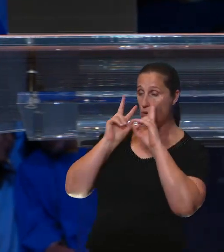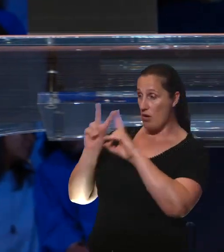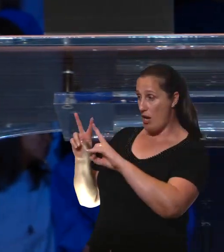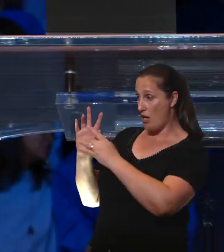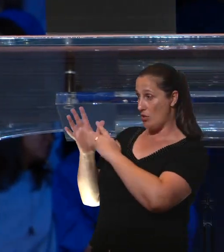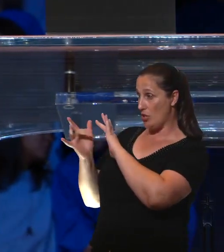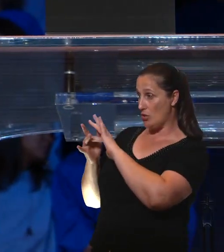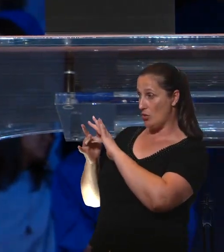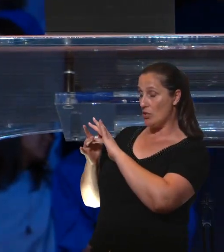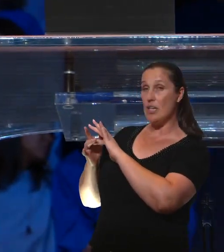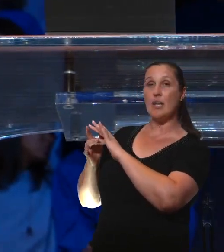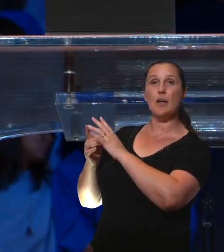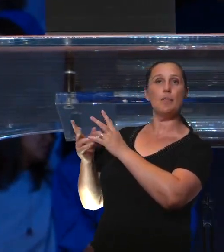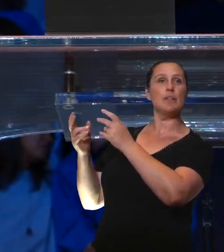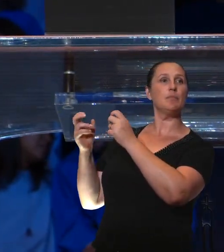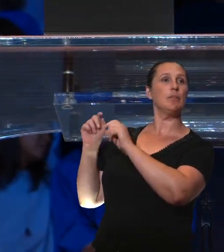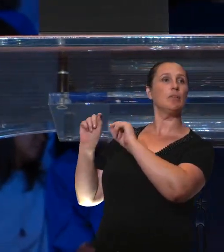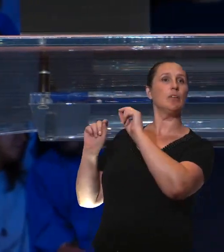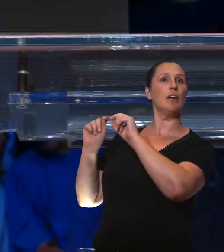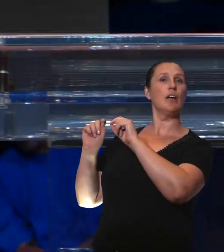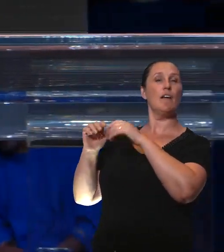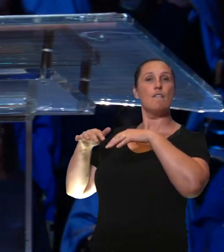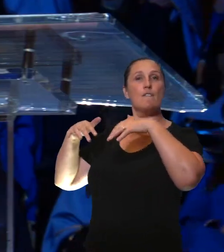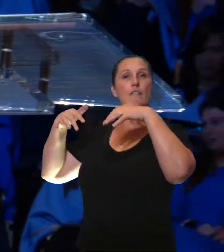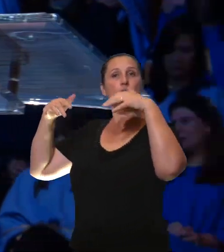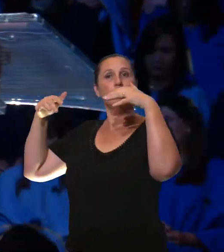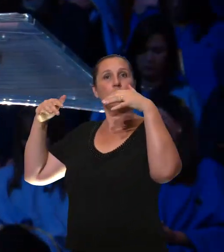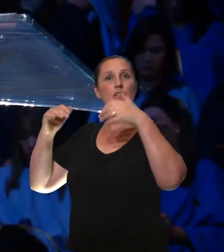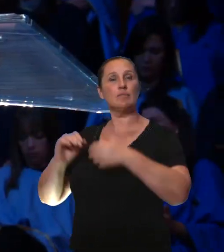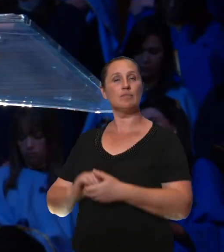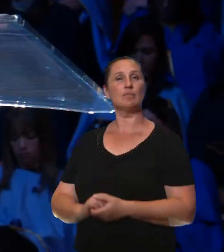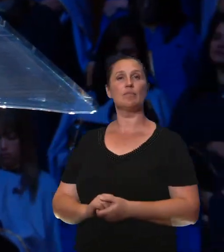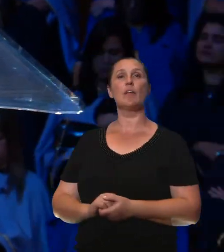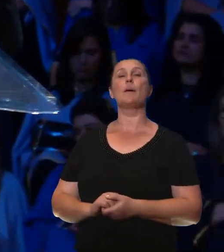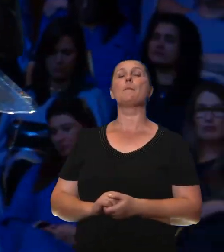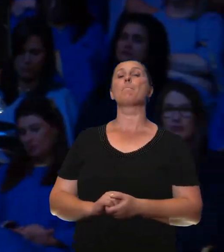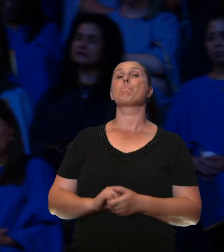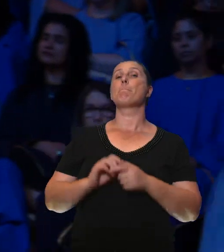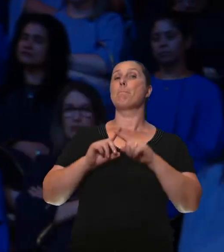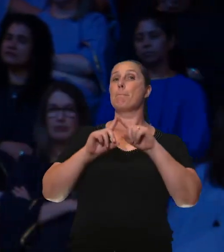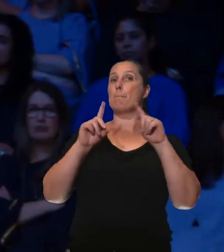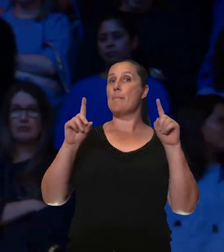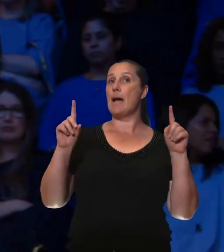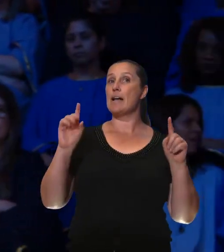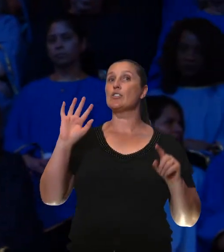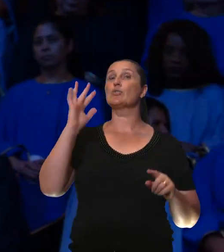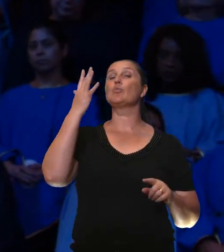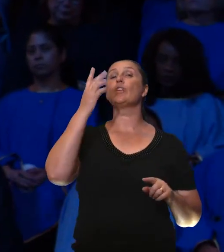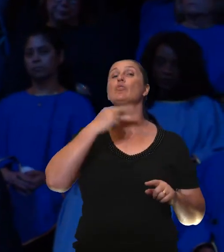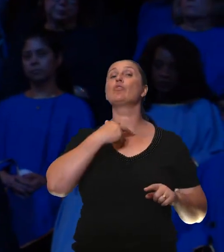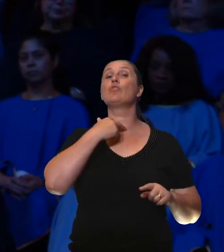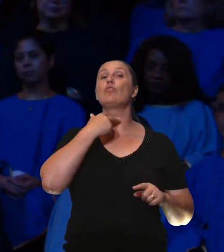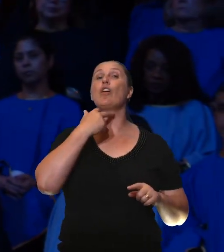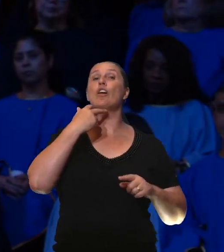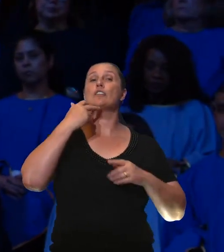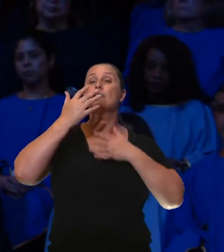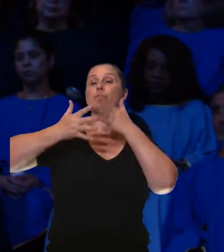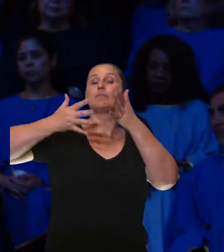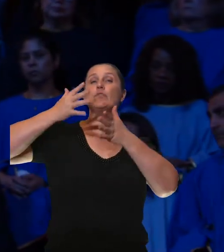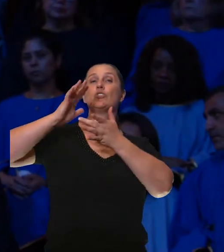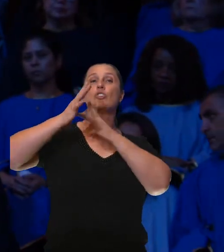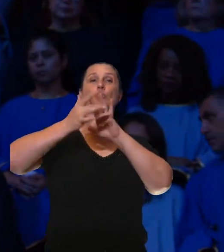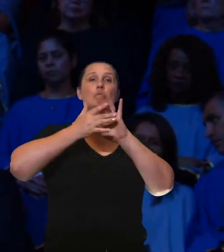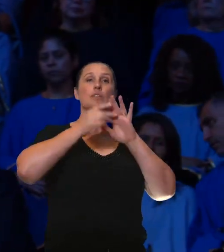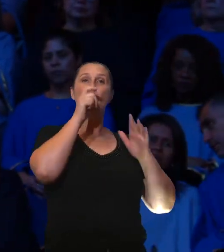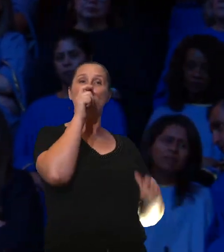Jesus e viram um fantasma. Mas ao ouvir Jesus dizer